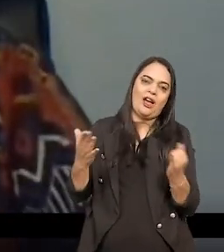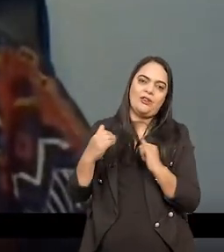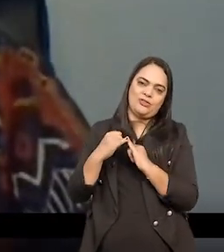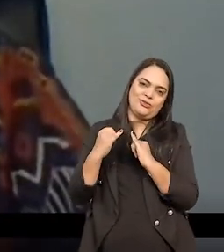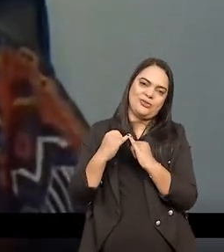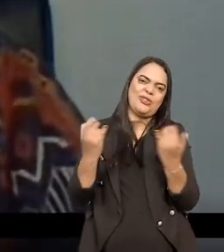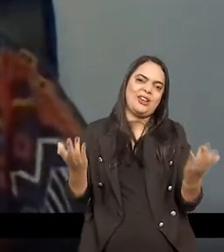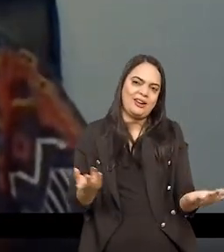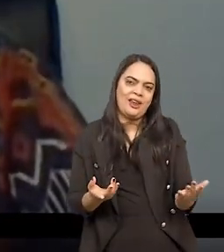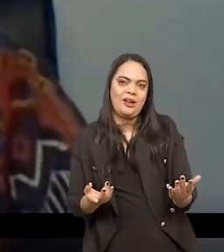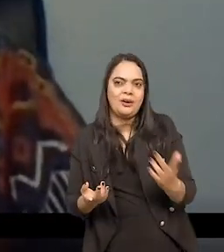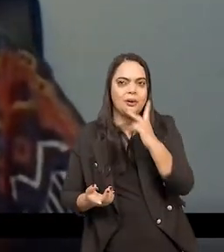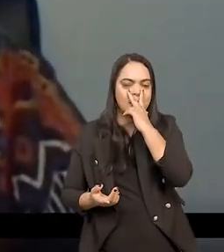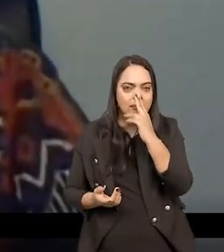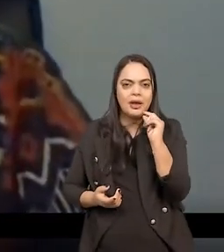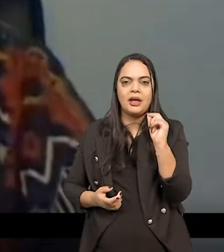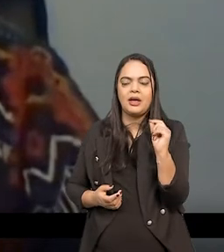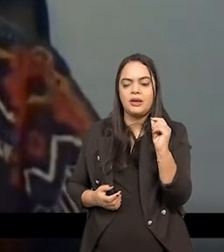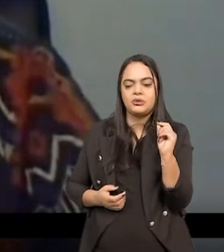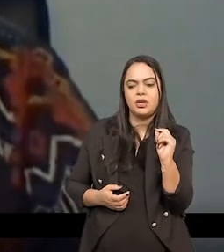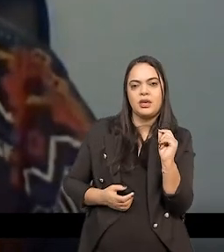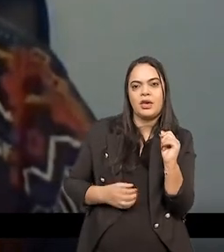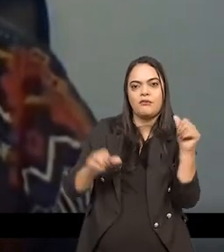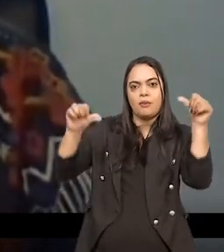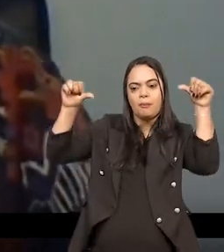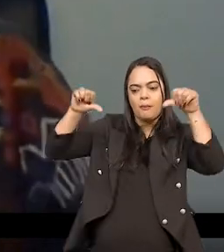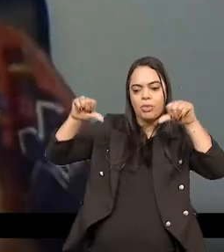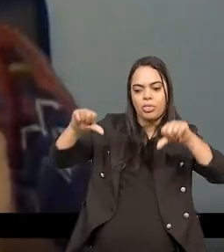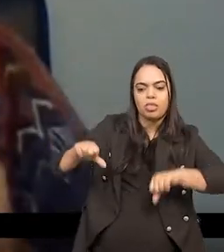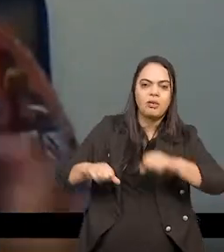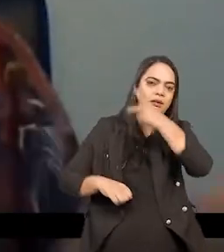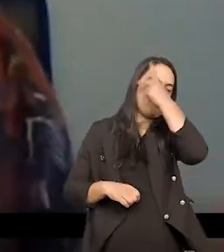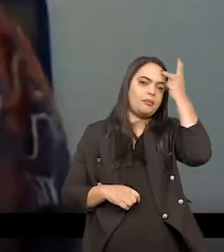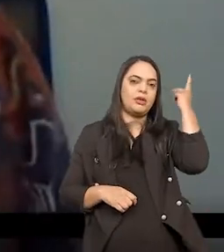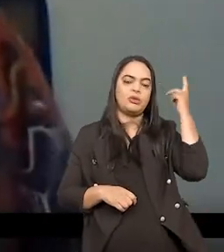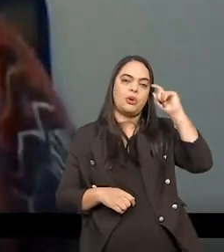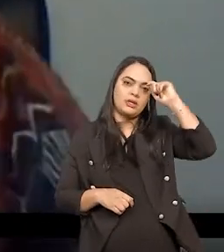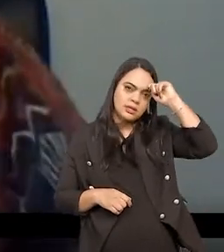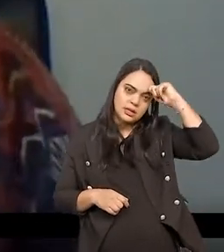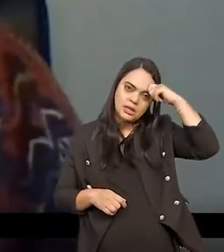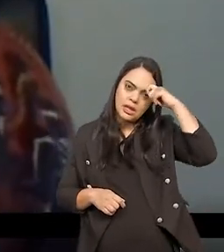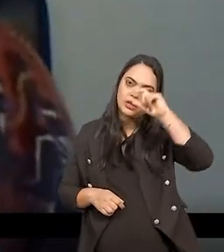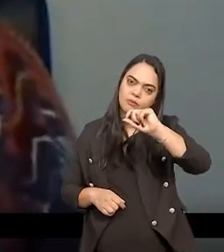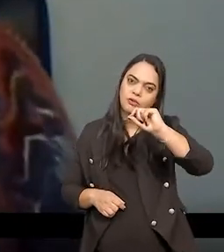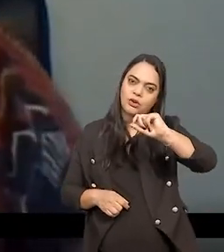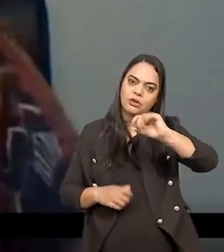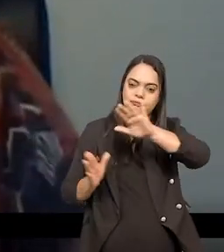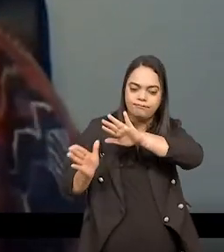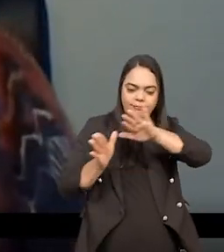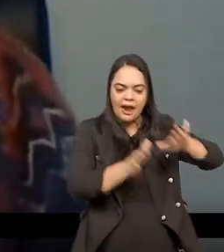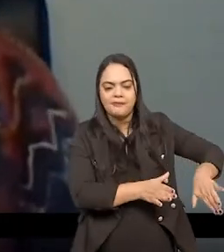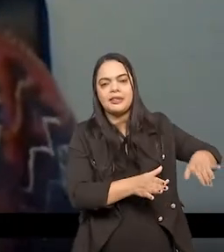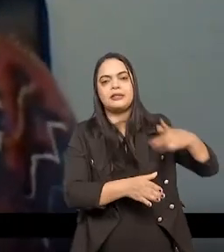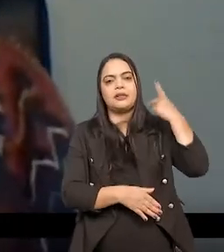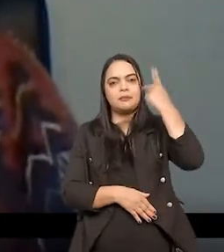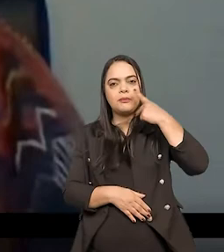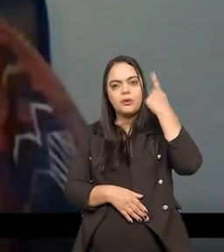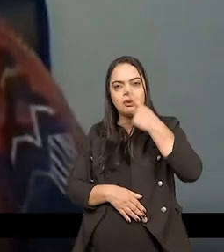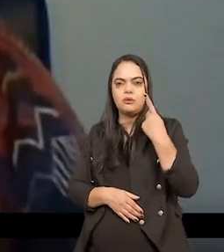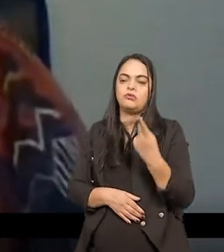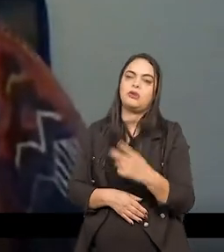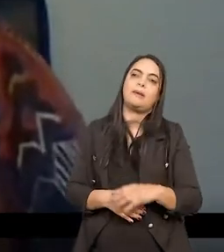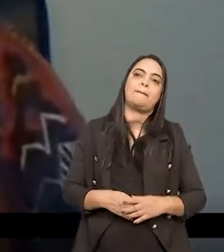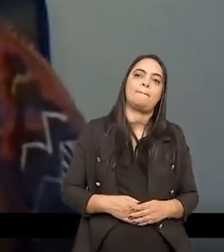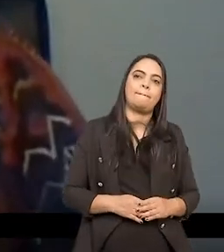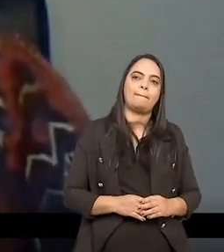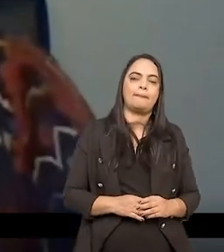esse torniquete que foi sendo apertado para que as pessoas negras fossem repelidas, né, da participação política dessas instituições.